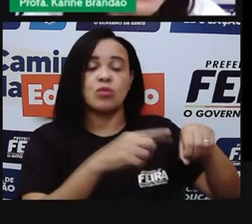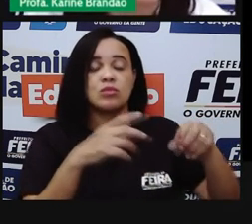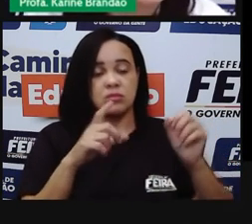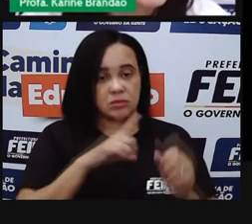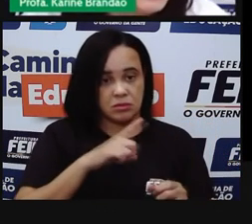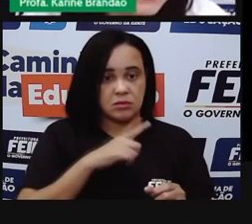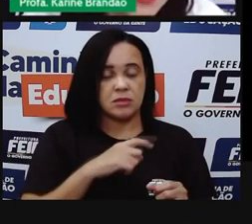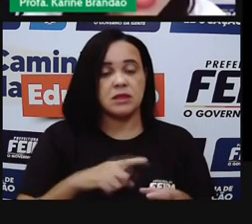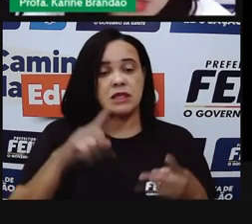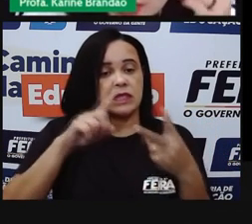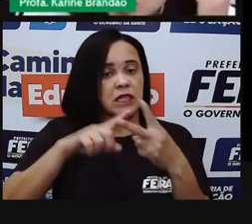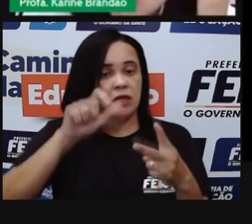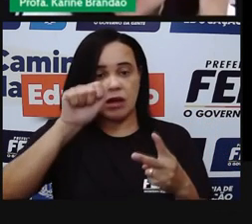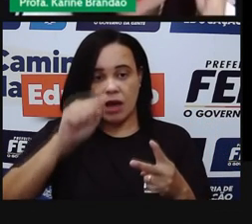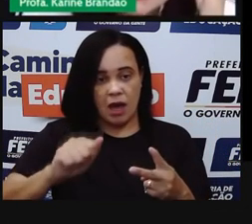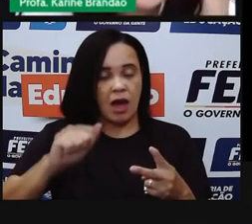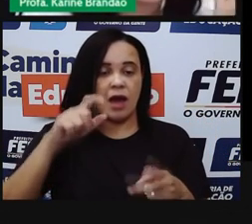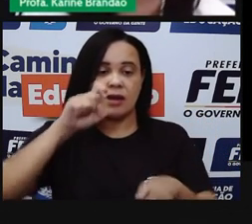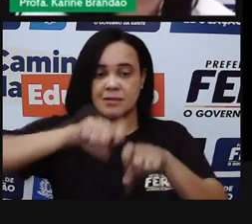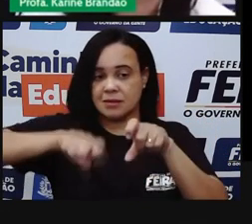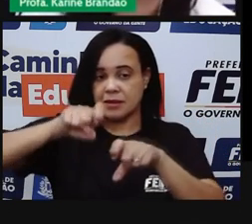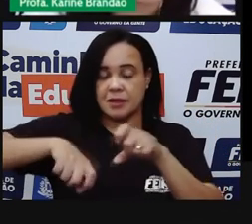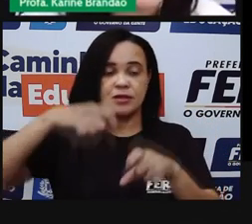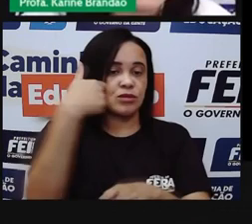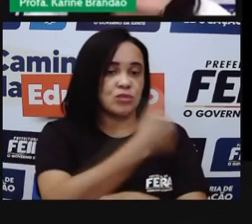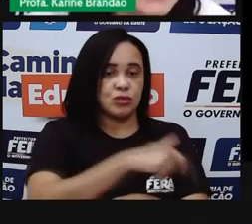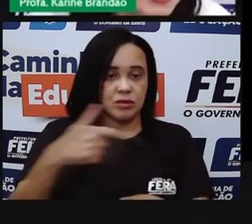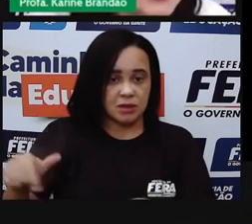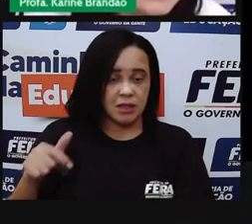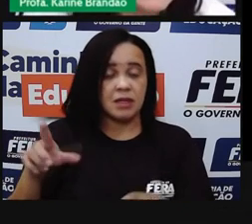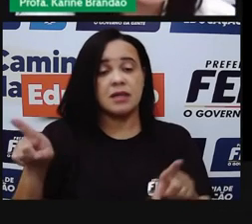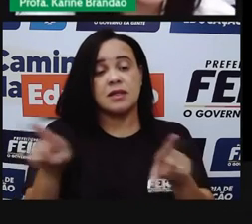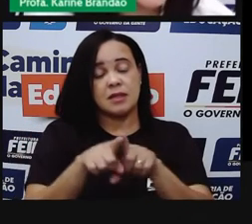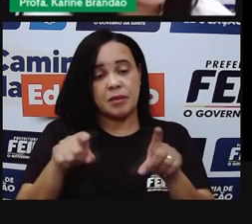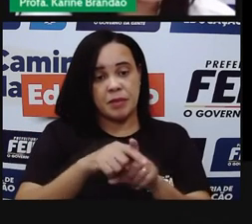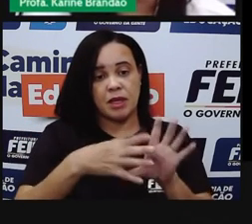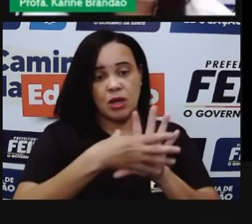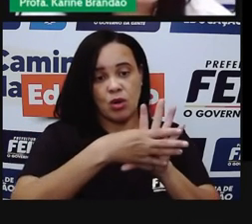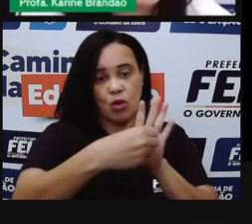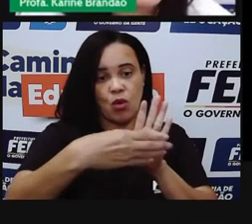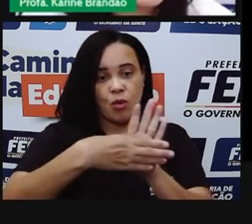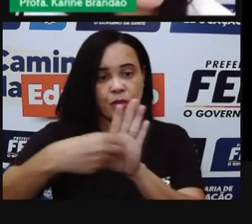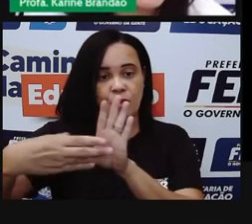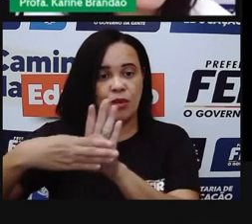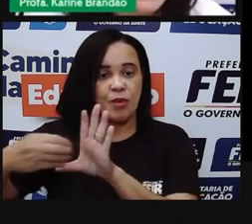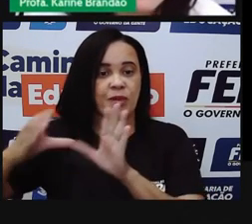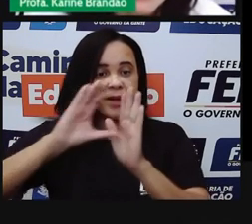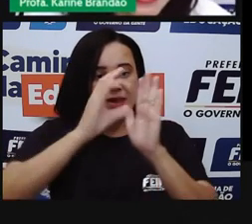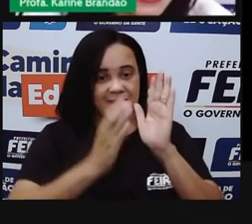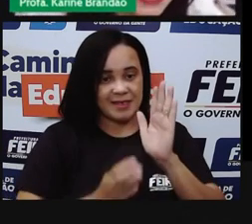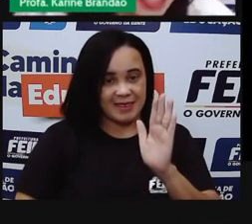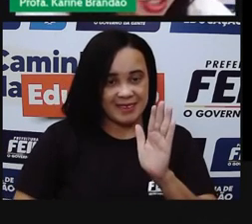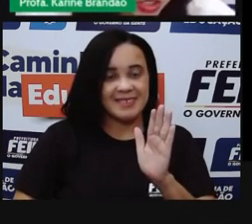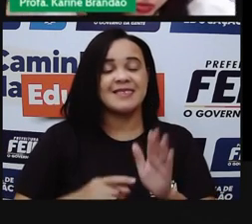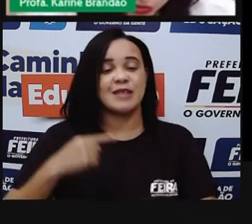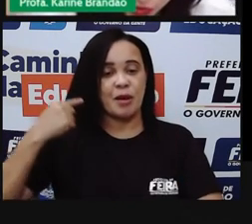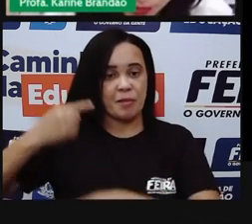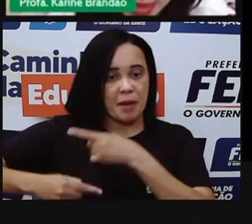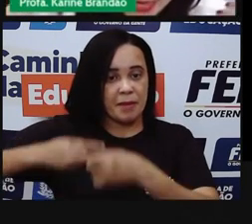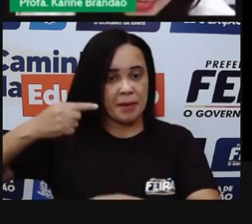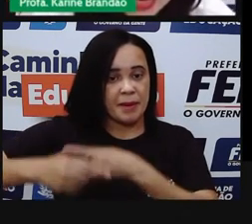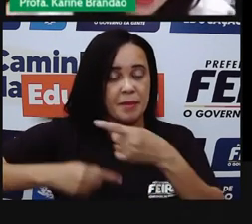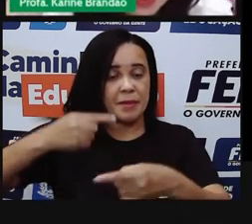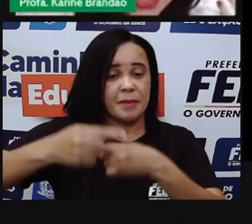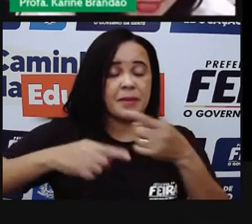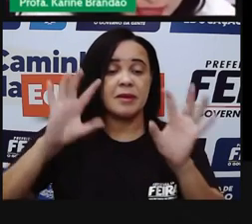vai gerar indivíduos idênticos, e a transmissão de características, né? Como essas transmissões, essas características dos